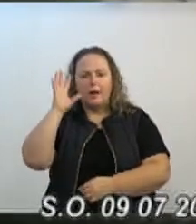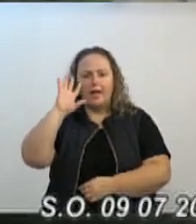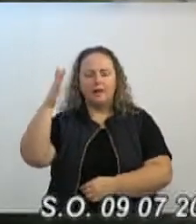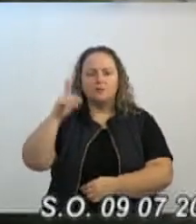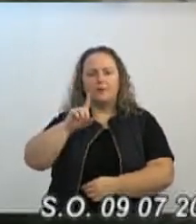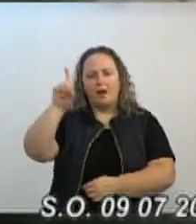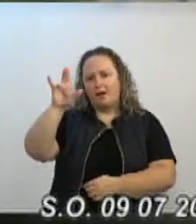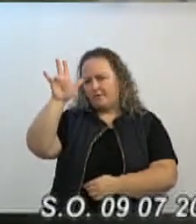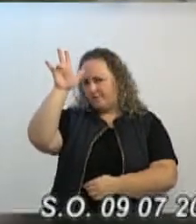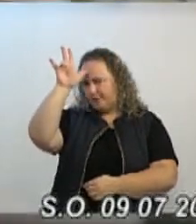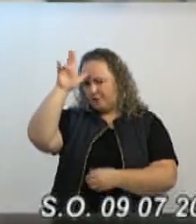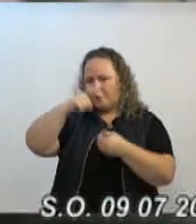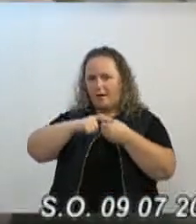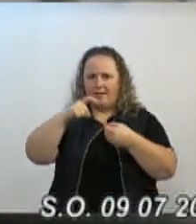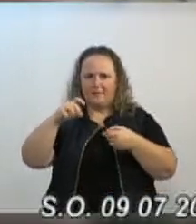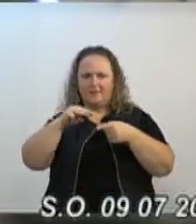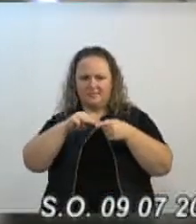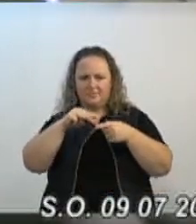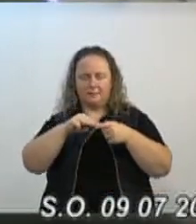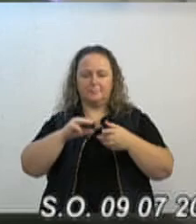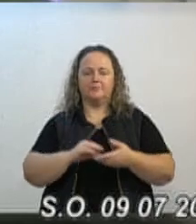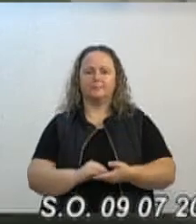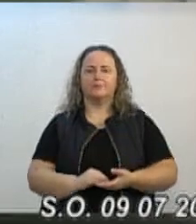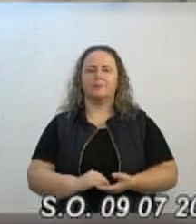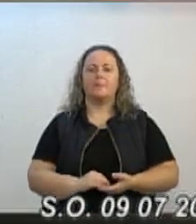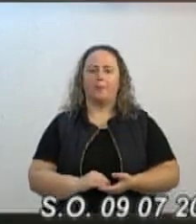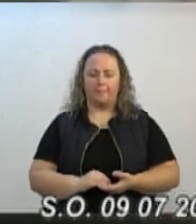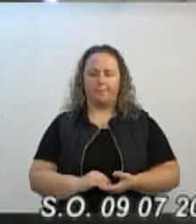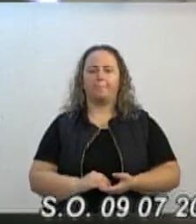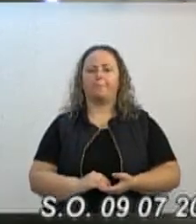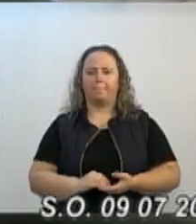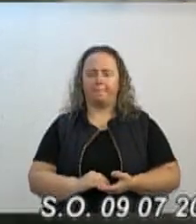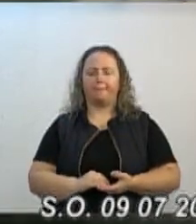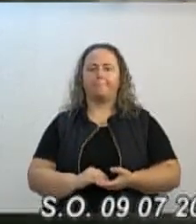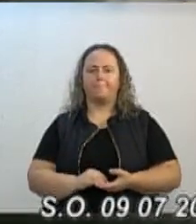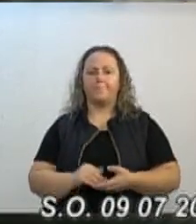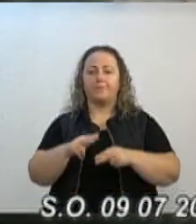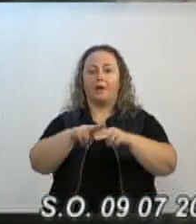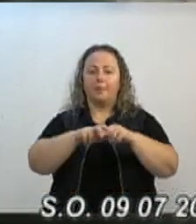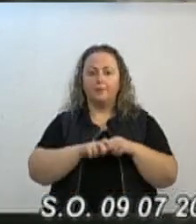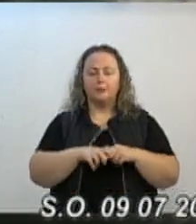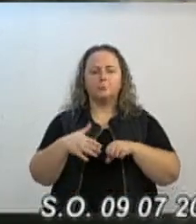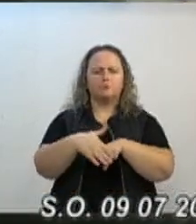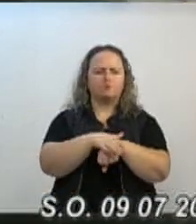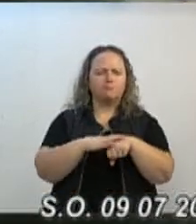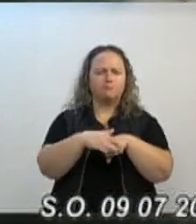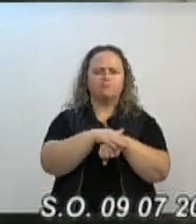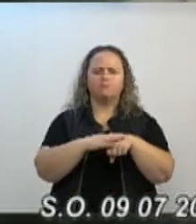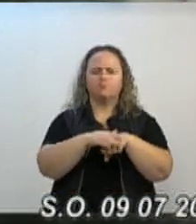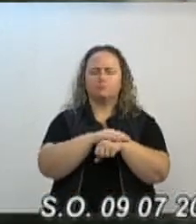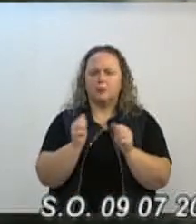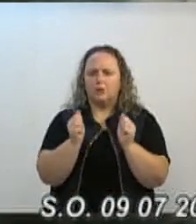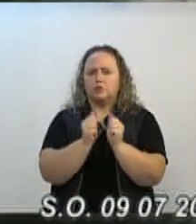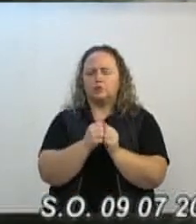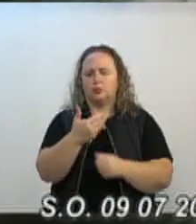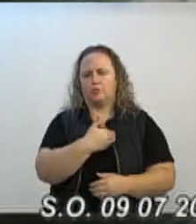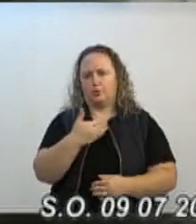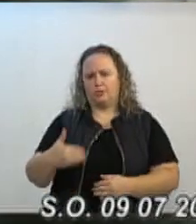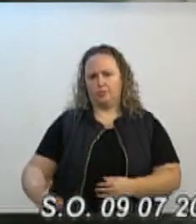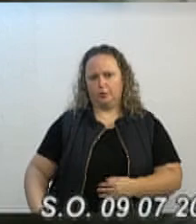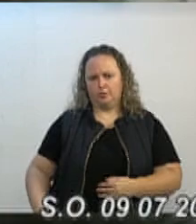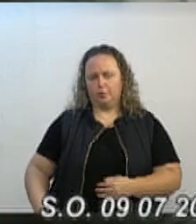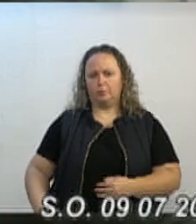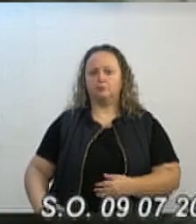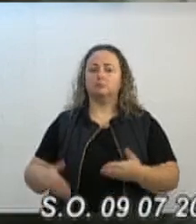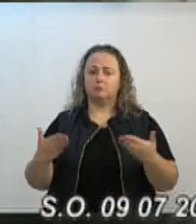tem acompanhado dentro do possível. Então, eu quero aqui destacar, como vários profissionais de várias áreas do governo, que nos tratam de